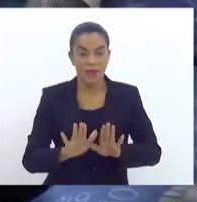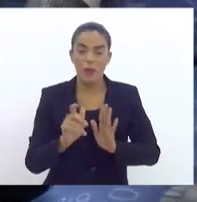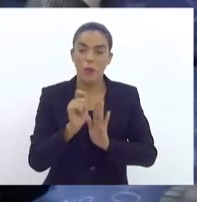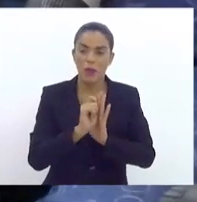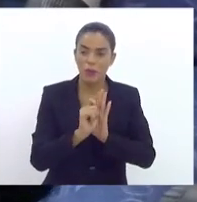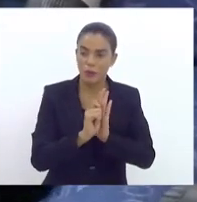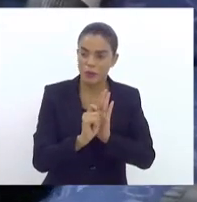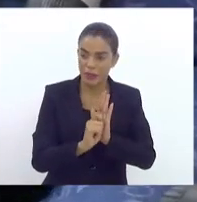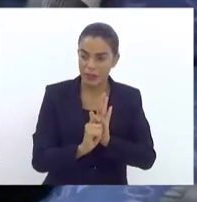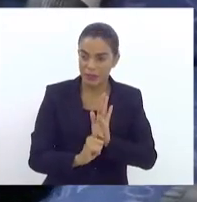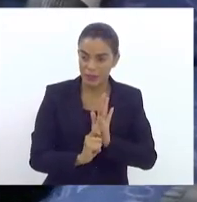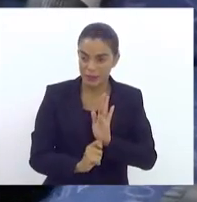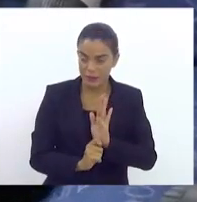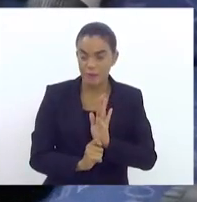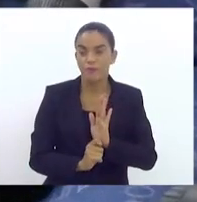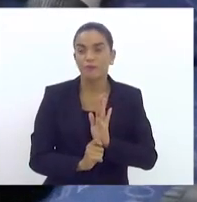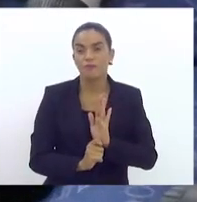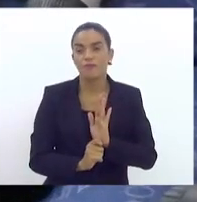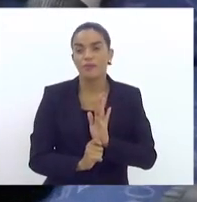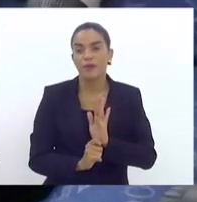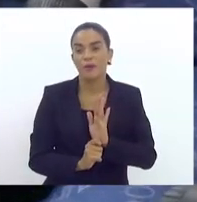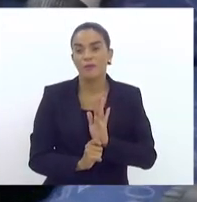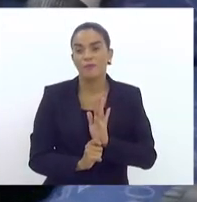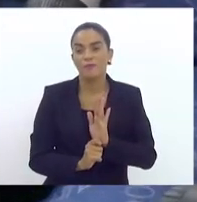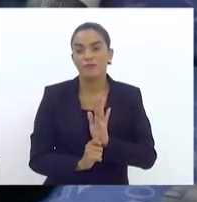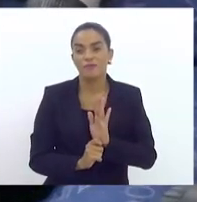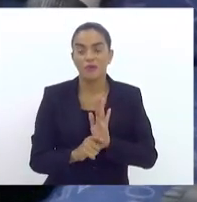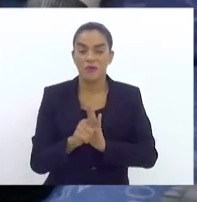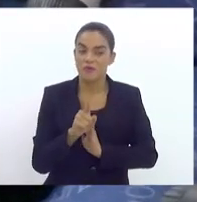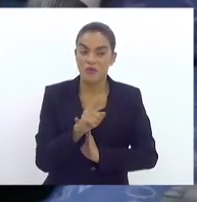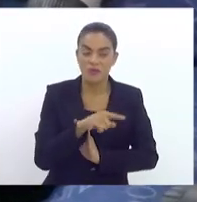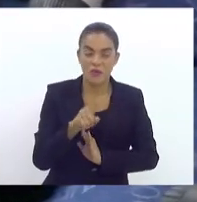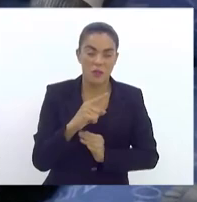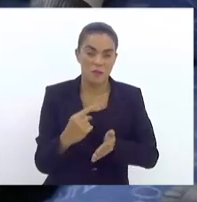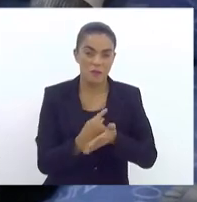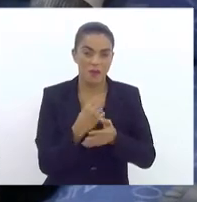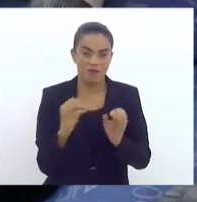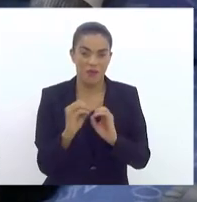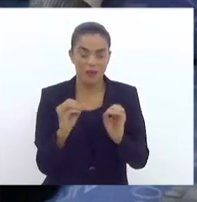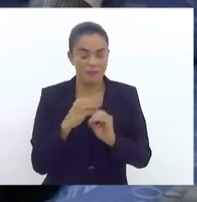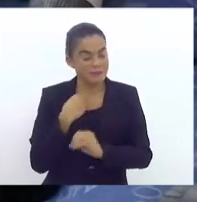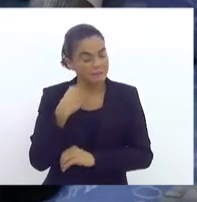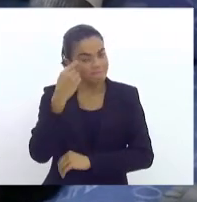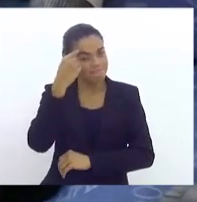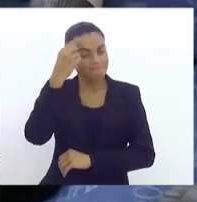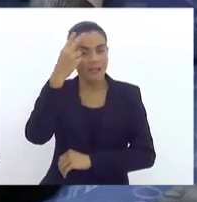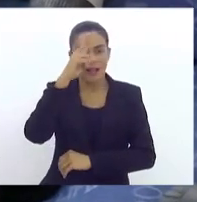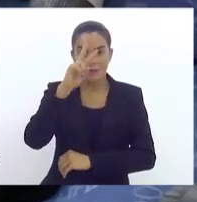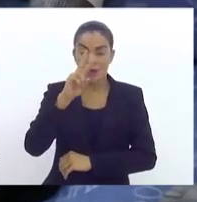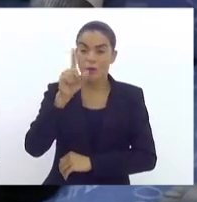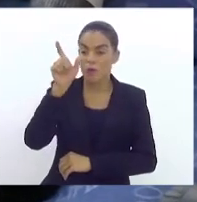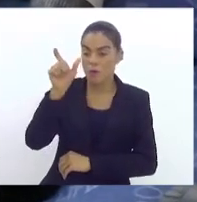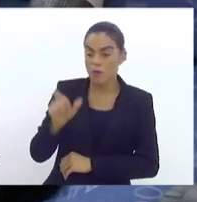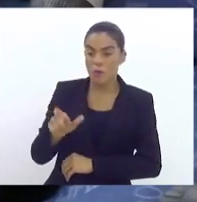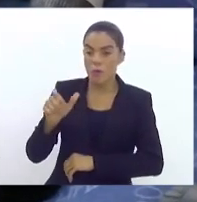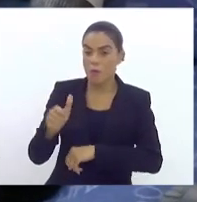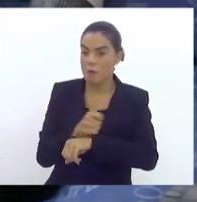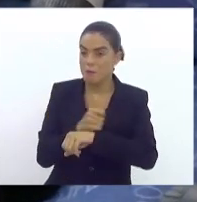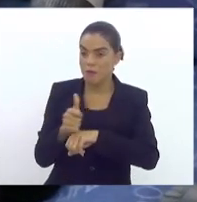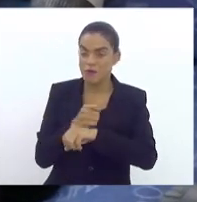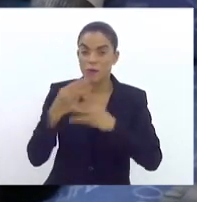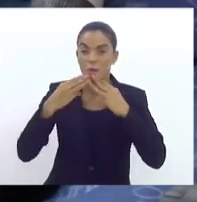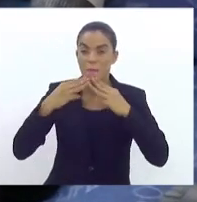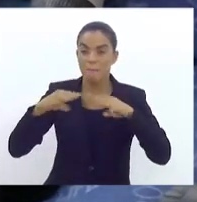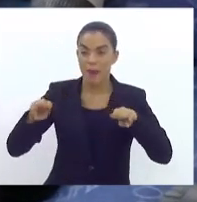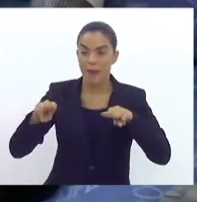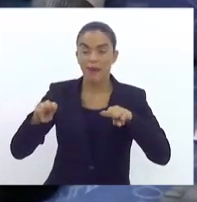um ponto que você não me indagaram mas me ocorreu que um profissional de marketing